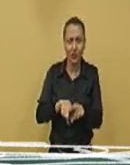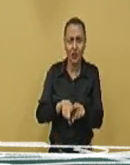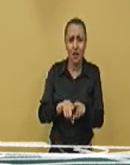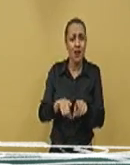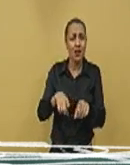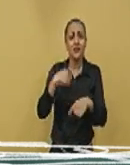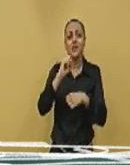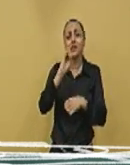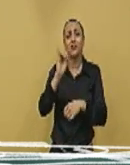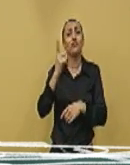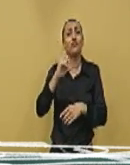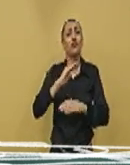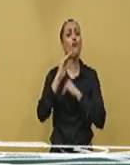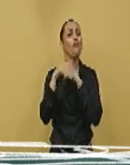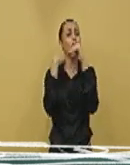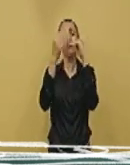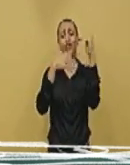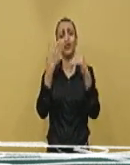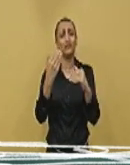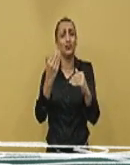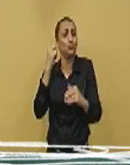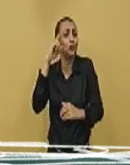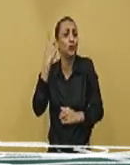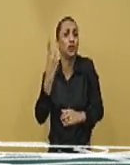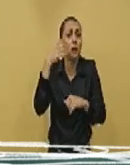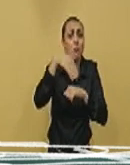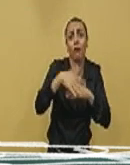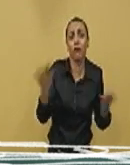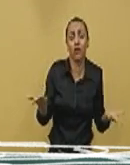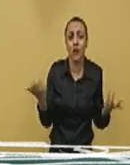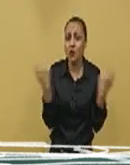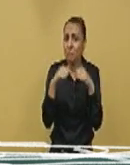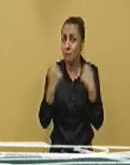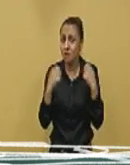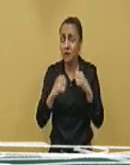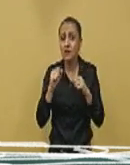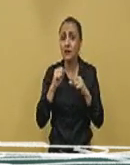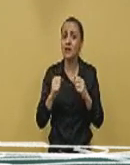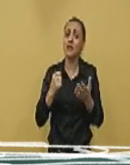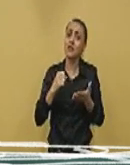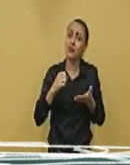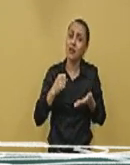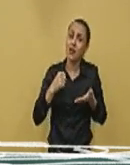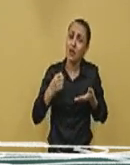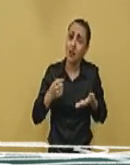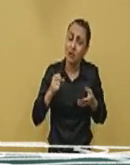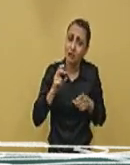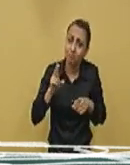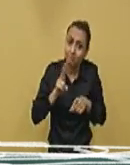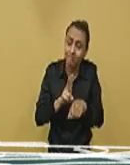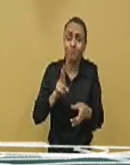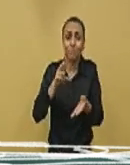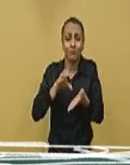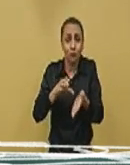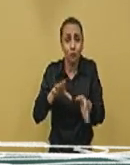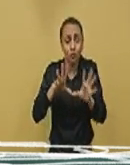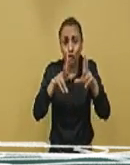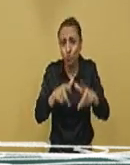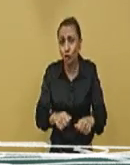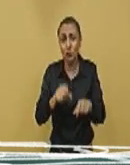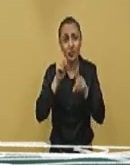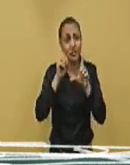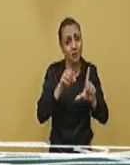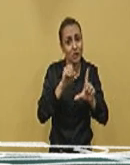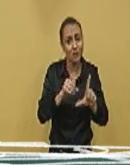nossa sociedade vai evoluir de um dia para a noite sem a gente investir na educação. Então, o nosso compromisso é investir nas licenciaturas,